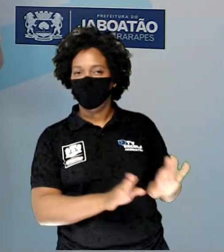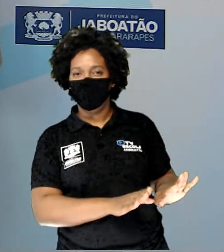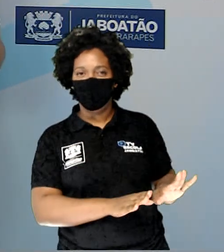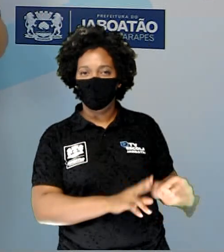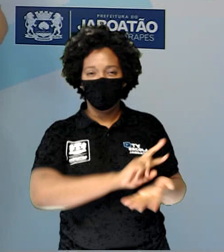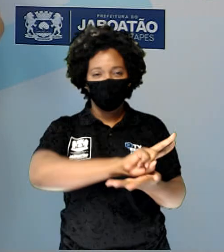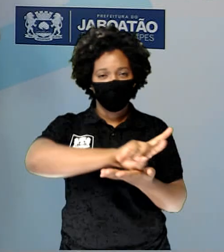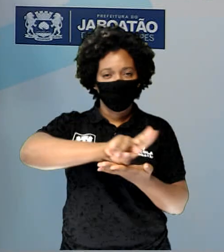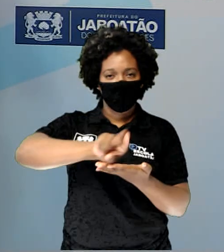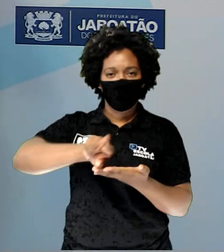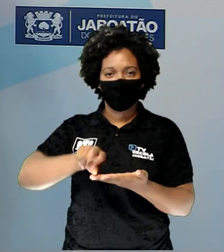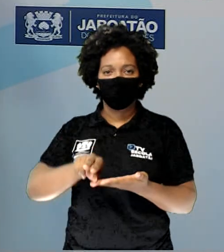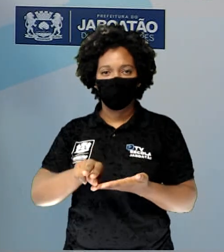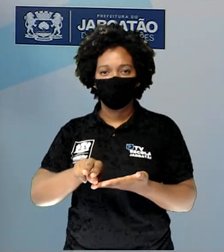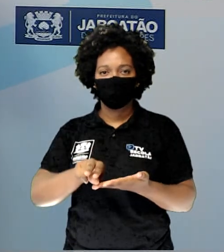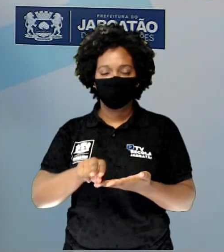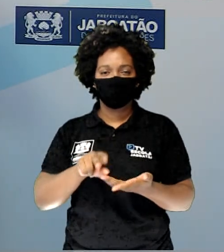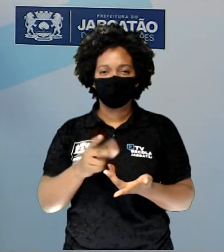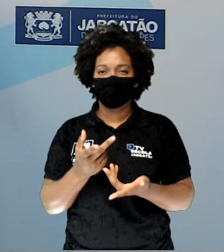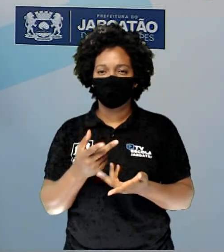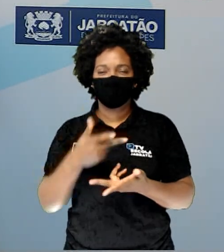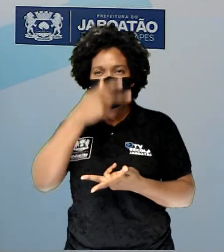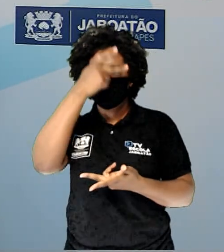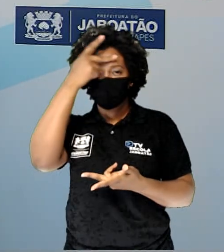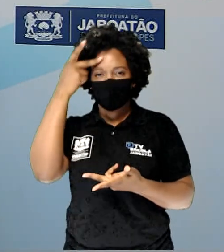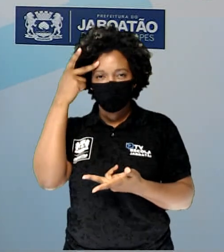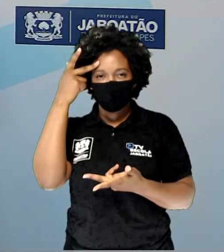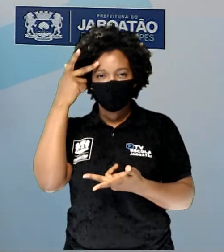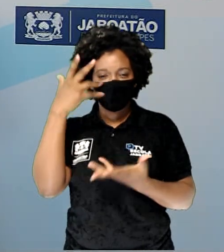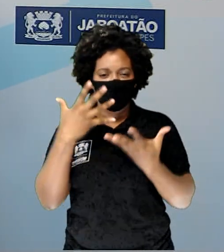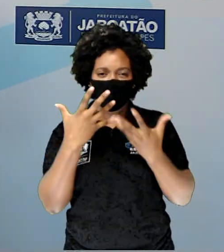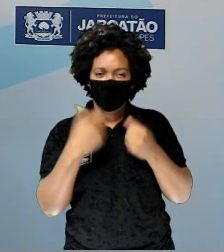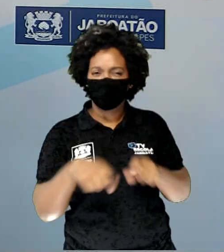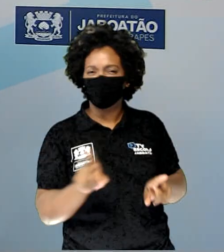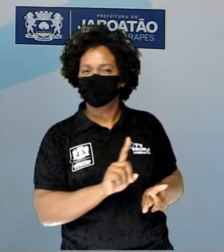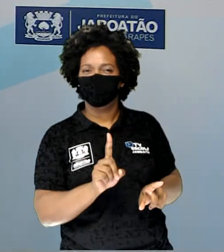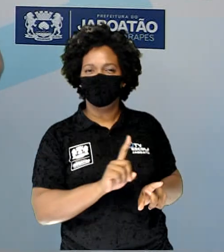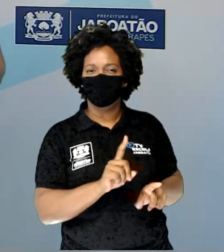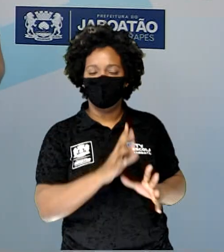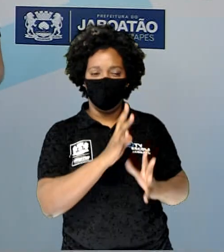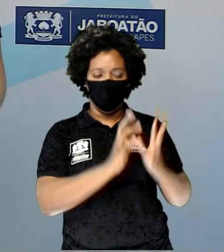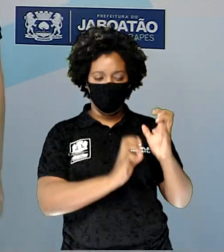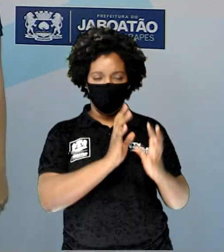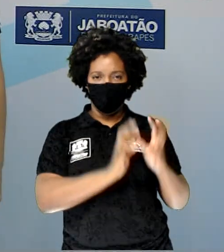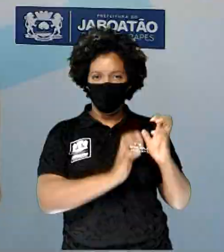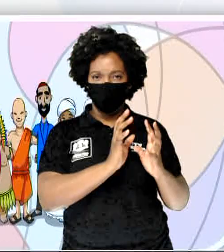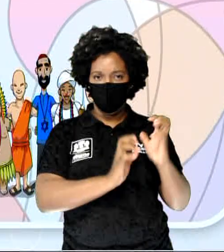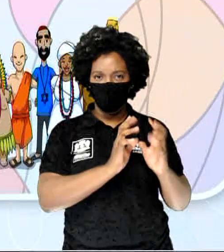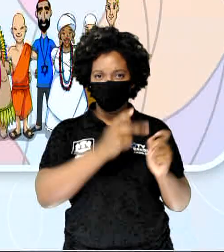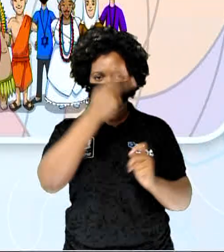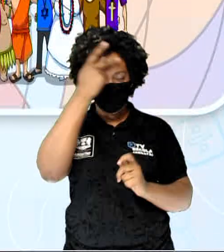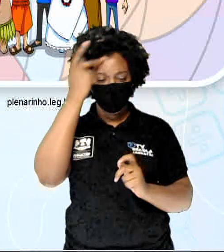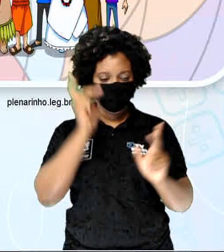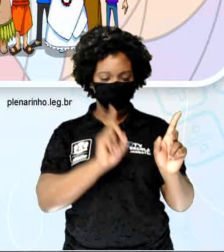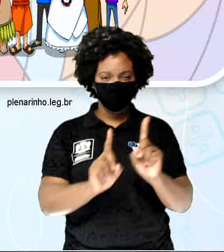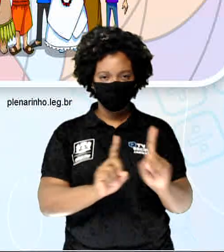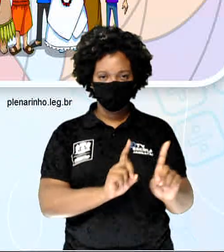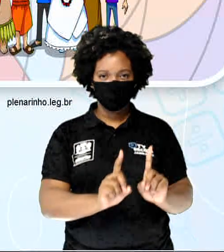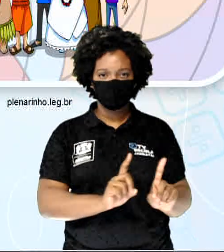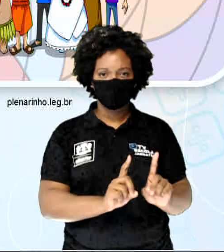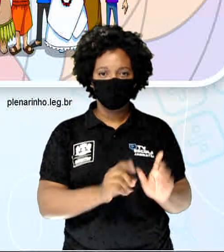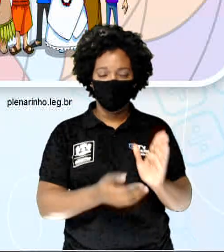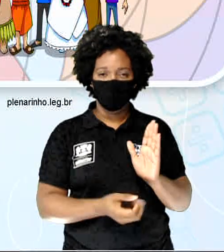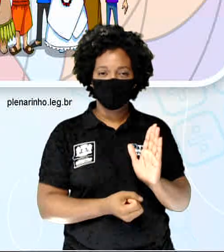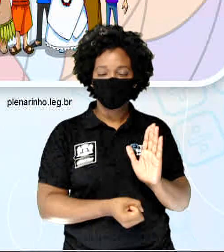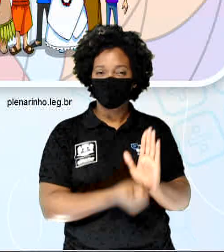estamos sendo intolerantes. Muitos conflitos entre pessoas ou grupos têm